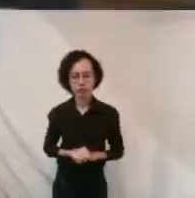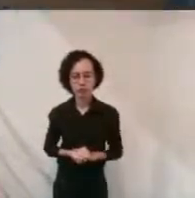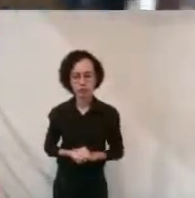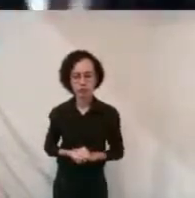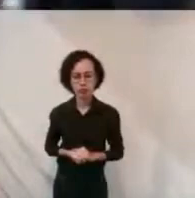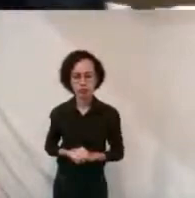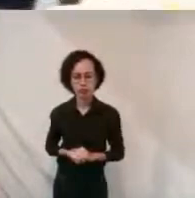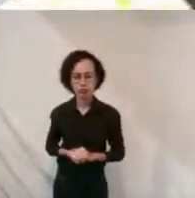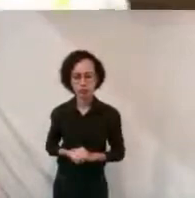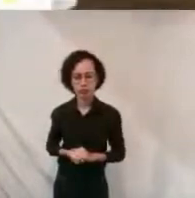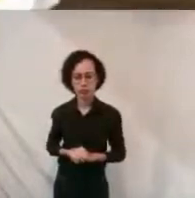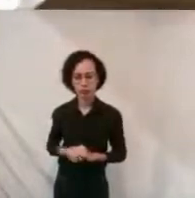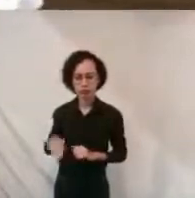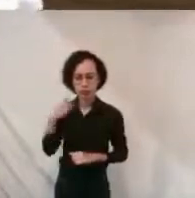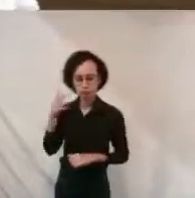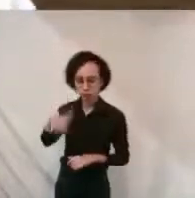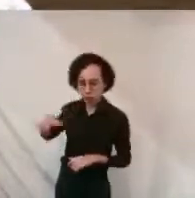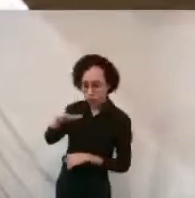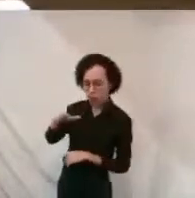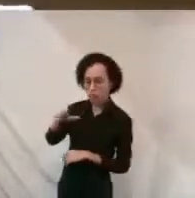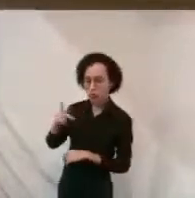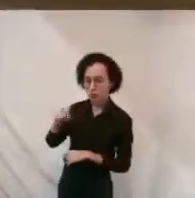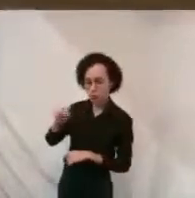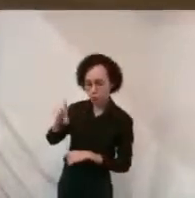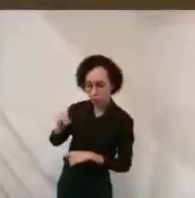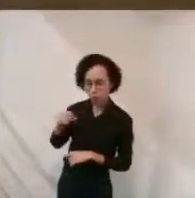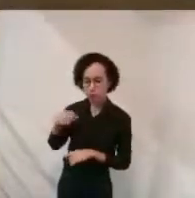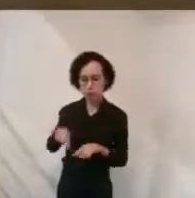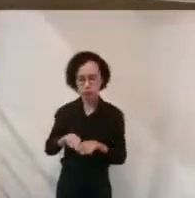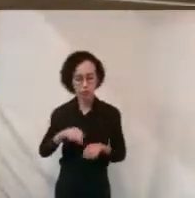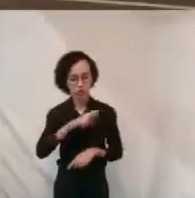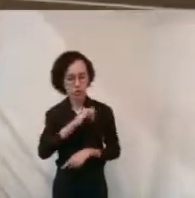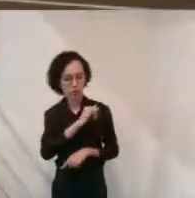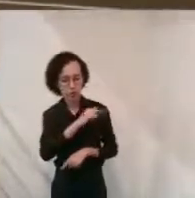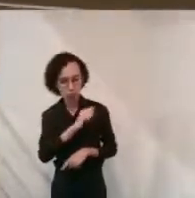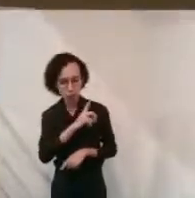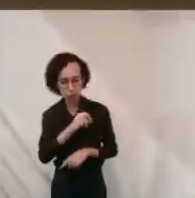Doutor Paulo, bom dia. Doutor Rinaldo,